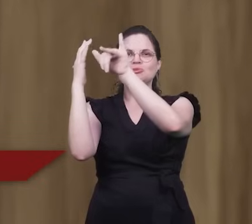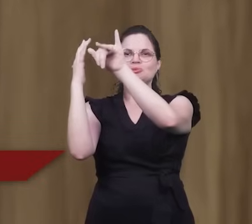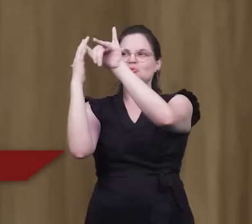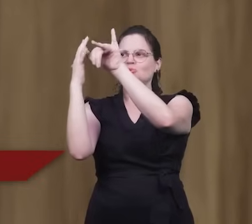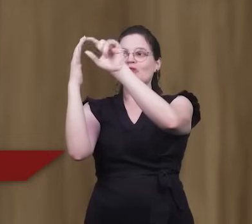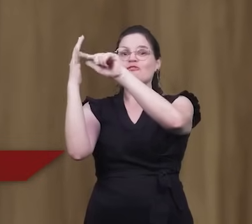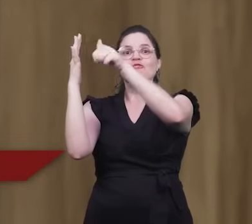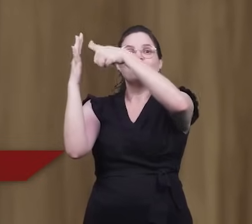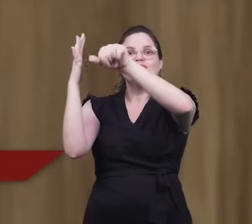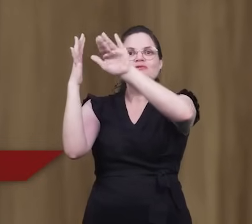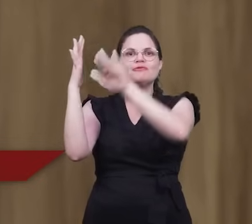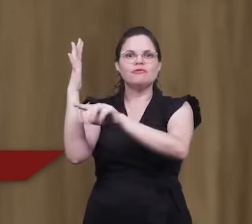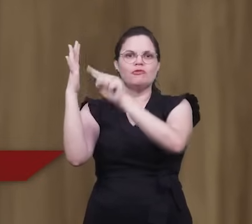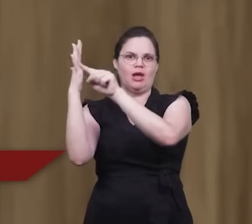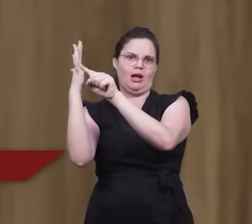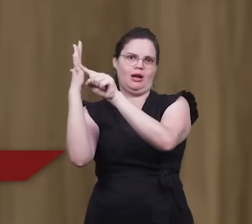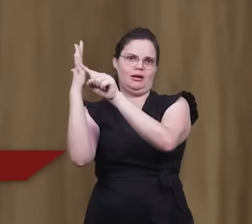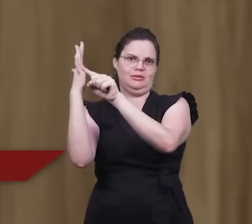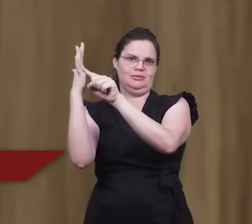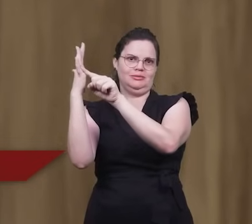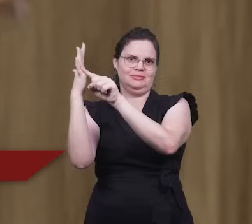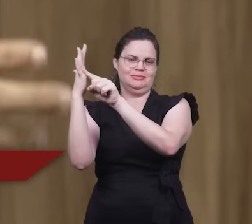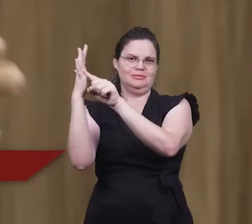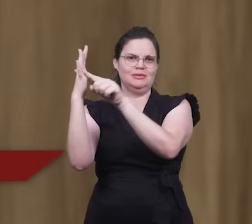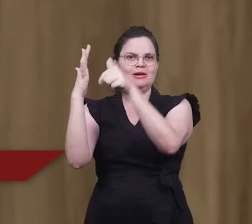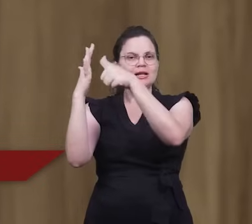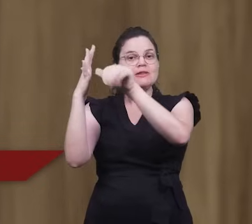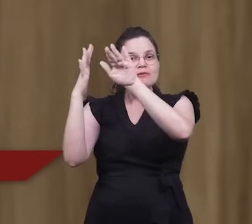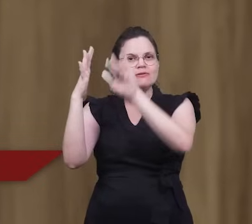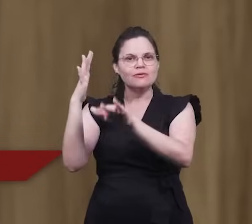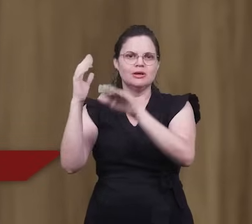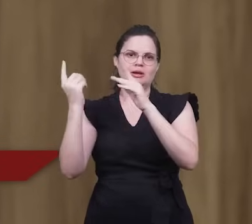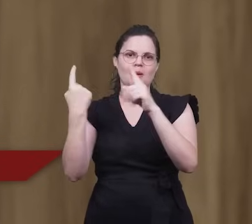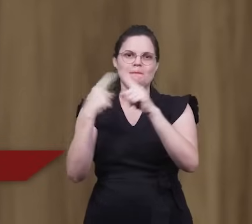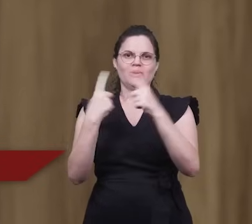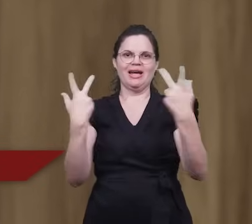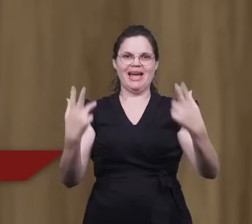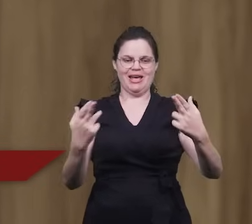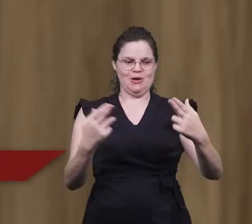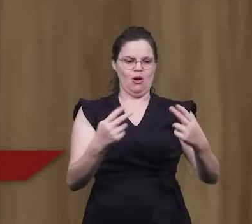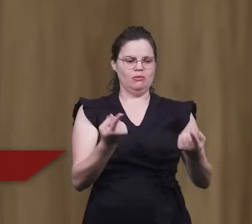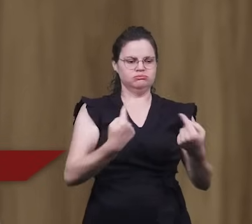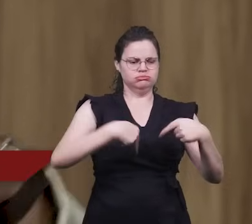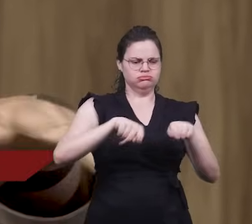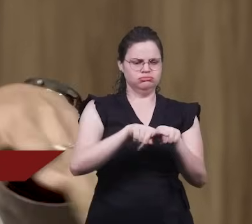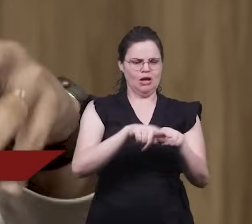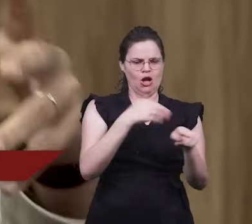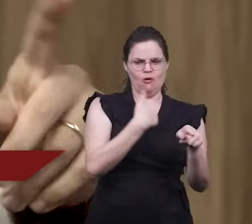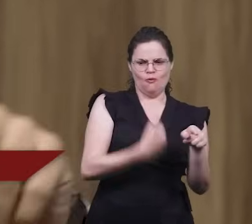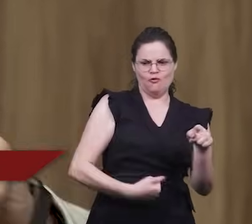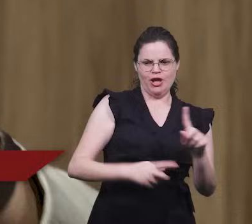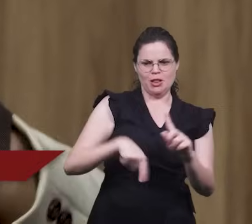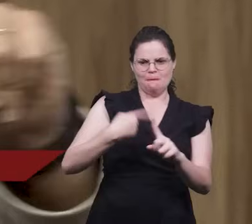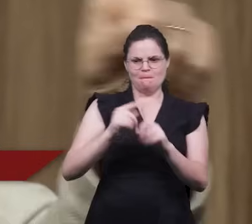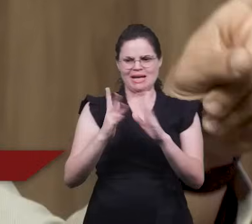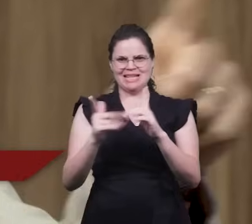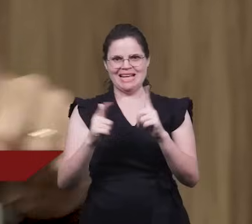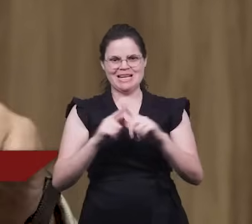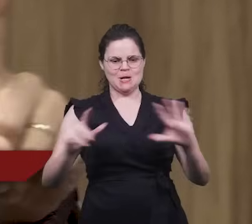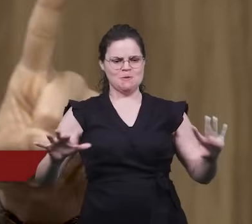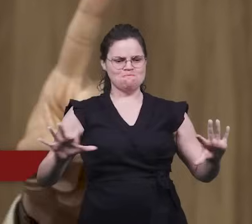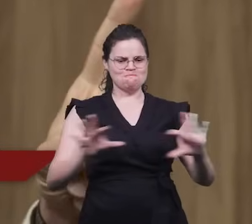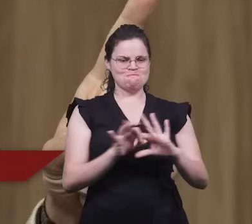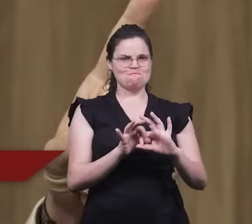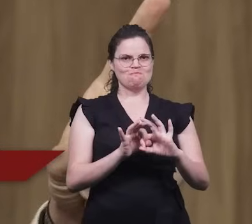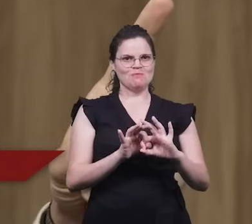seja, essa estrutura religiosa, esse casamento entre a igreja e o Estado, gera um fruto que não é o fruto